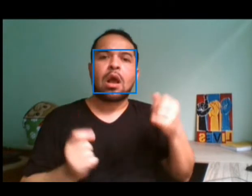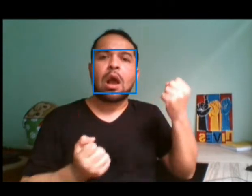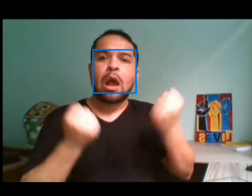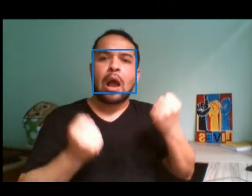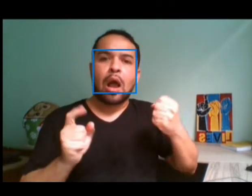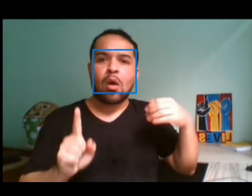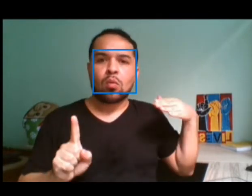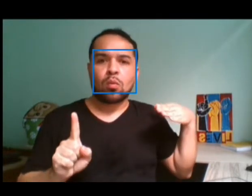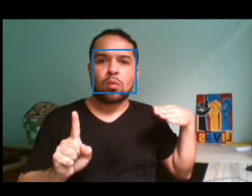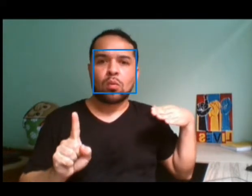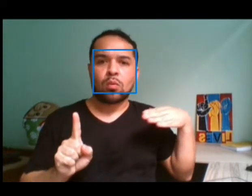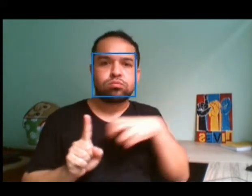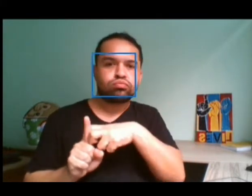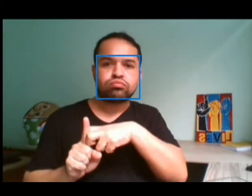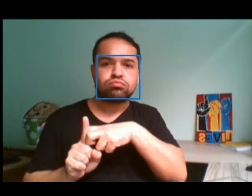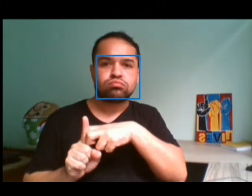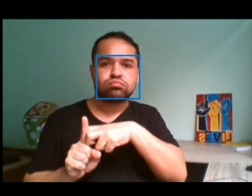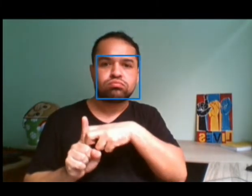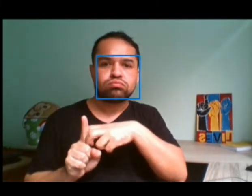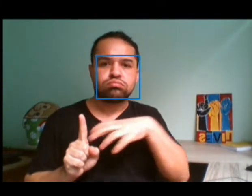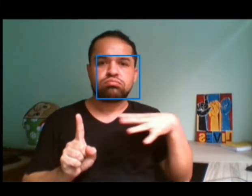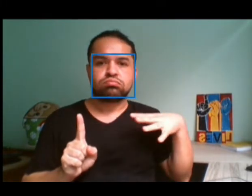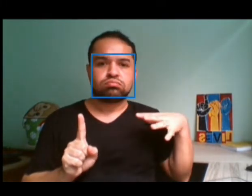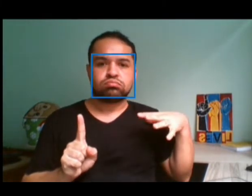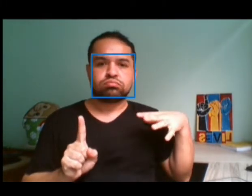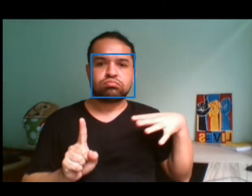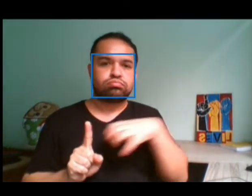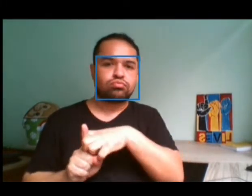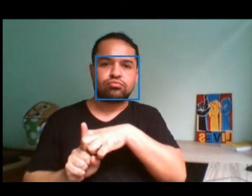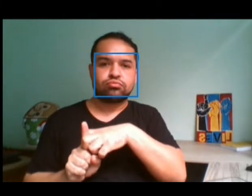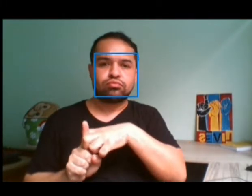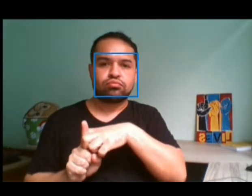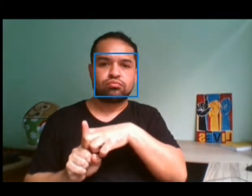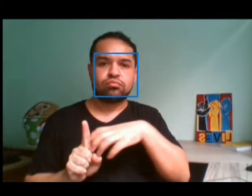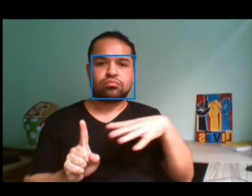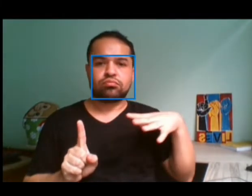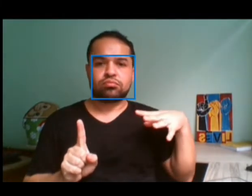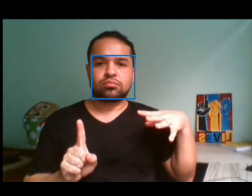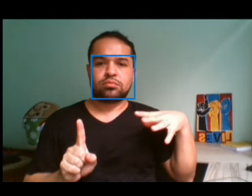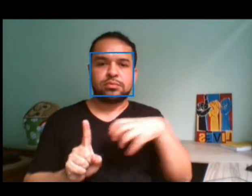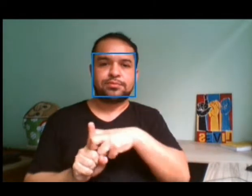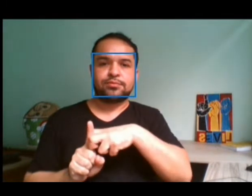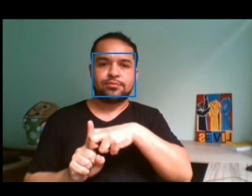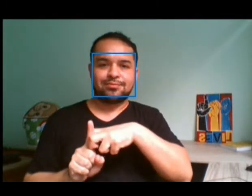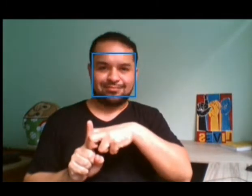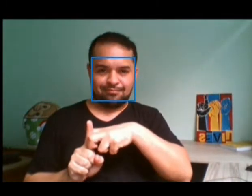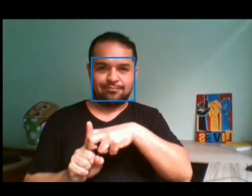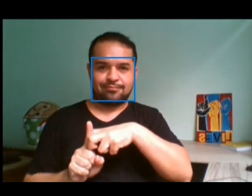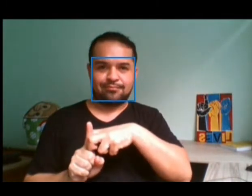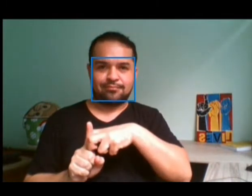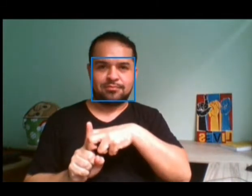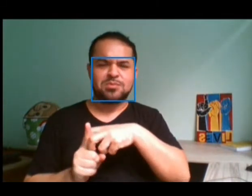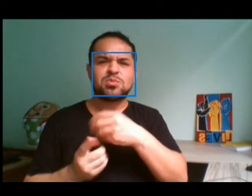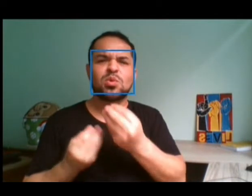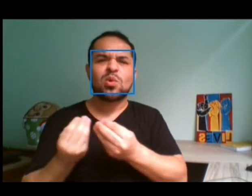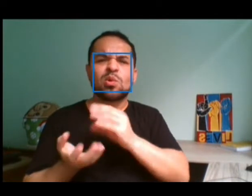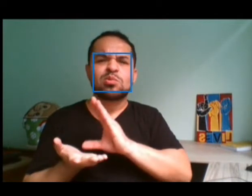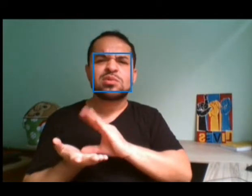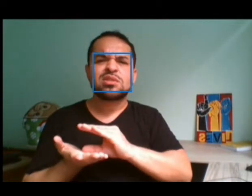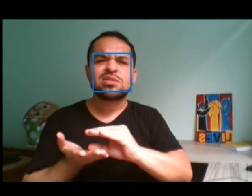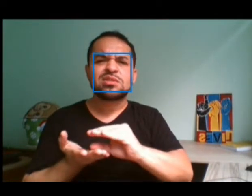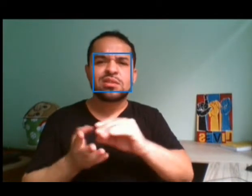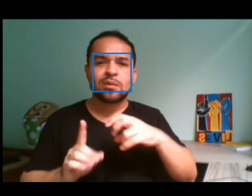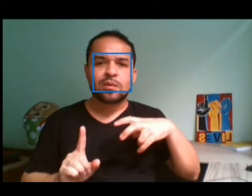Então, esse é uma descrição, um classificador para um acidente. Como é que eu transcrevo esse sinal que tem